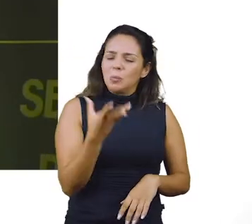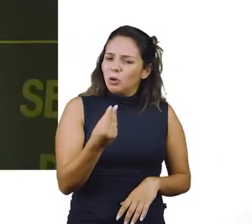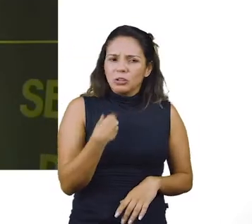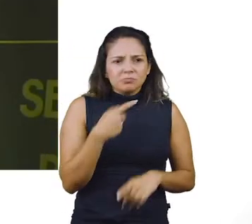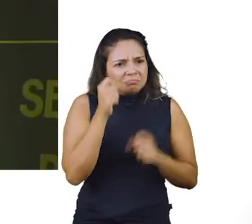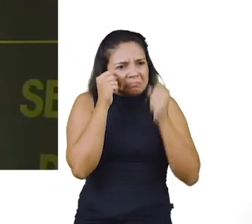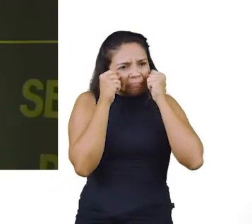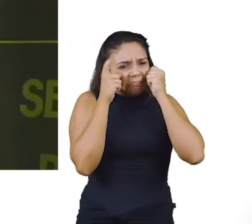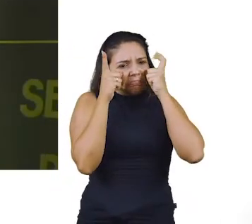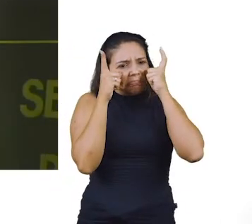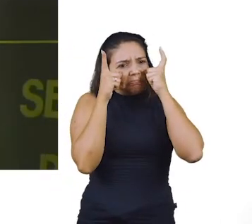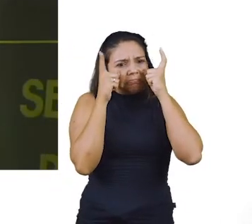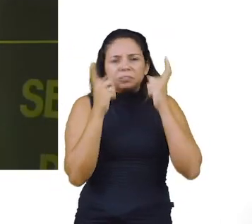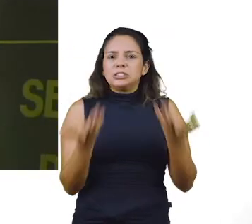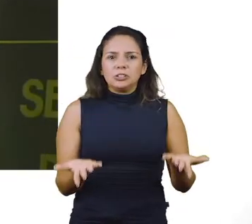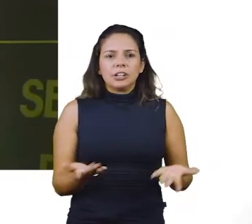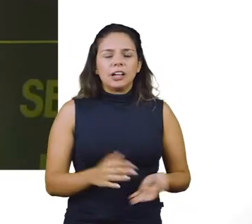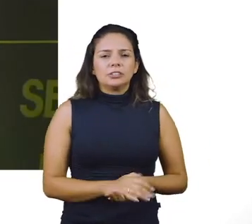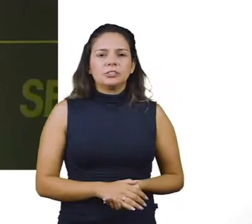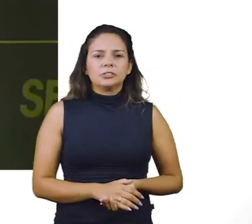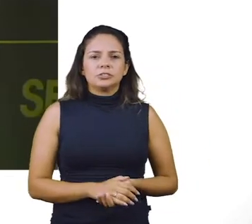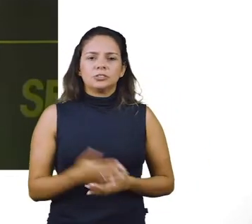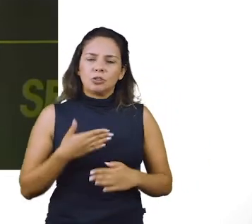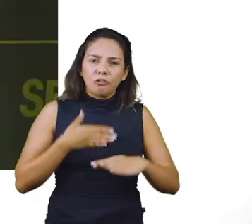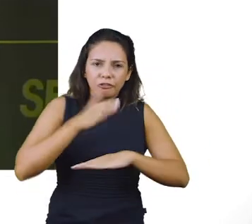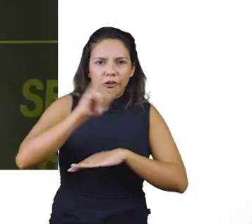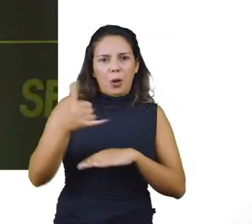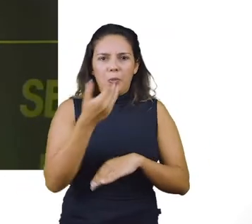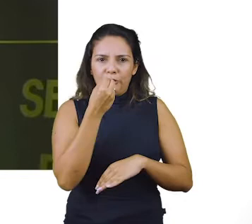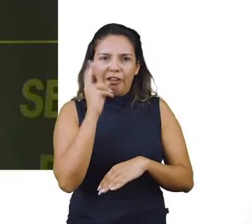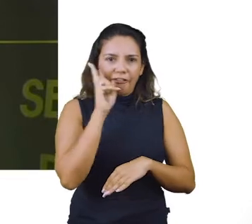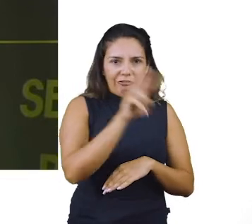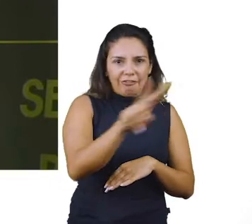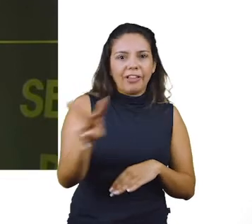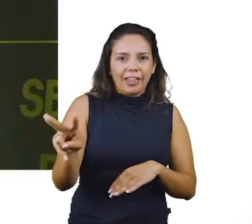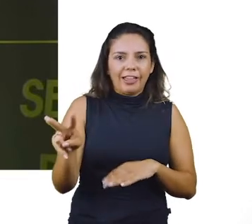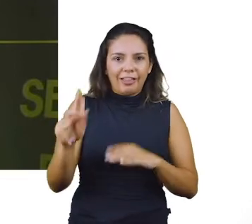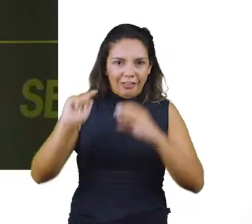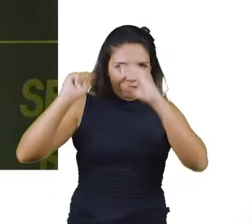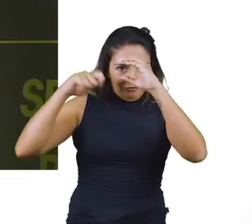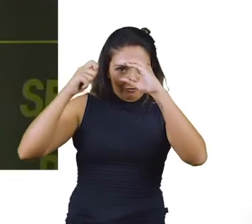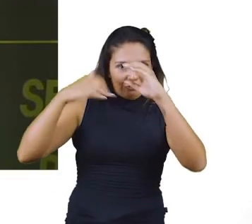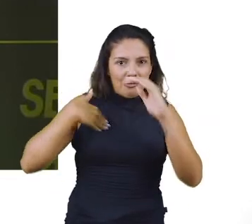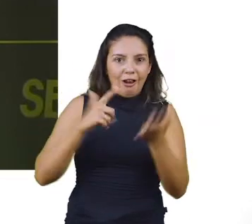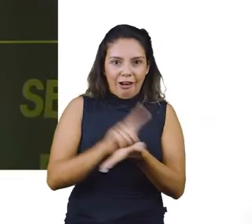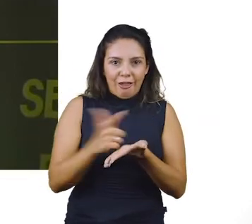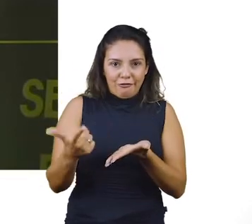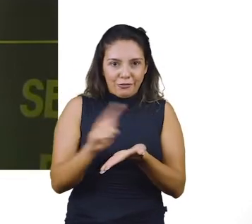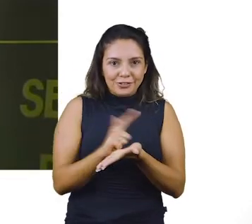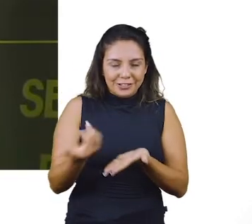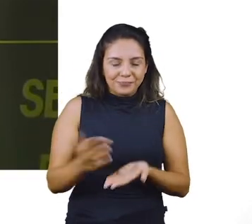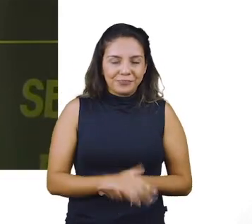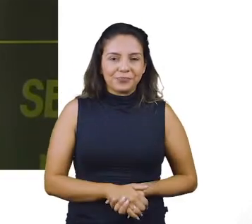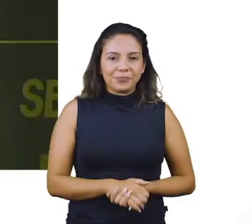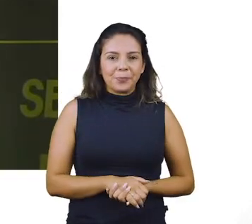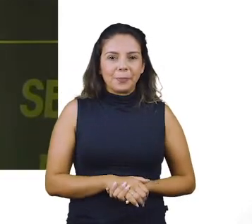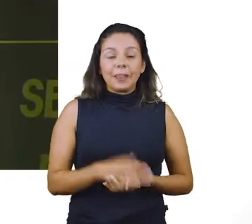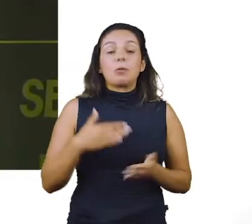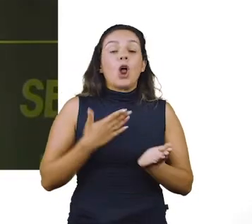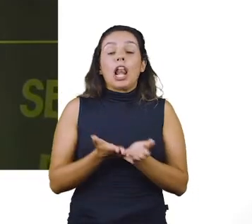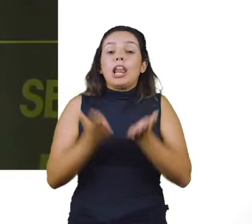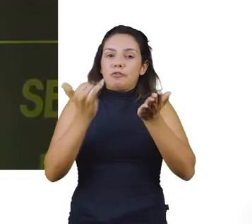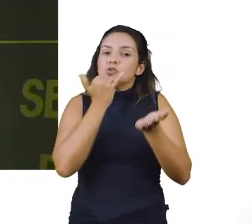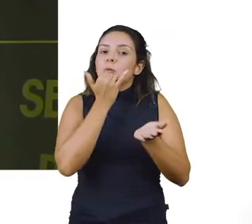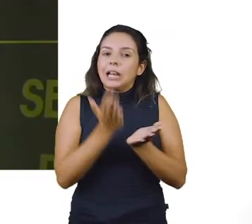muito impressionado nas vezes que eu tive a oportunidade de ver algumas das filmagens dos meus livros. Assim. São experiências muito